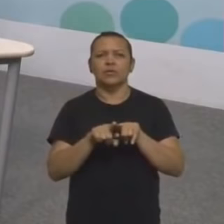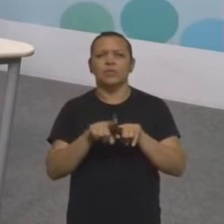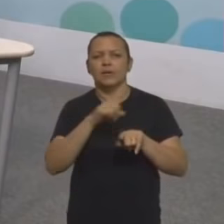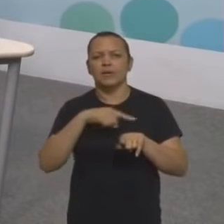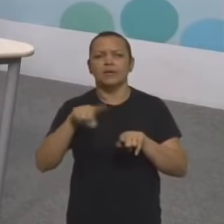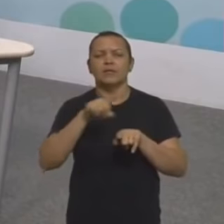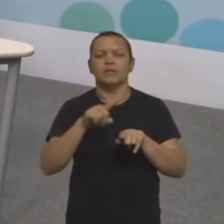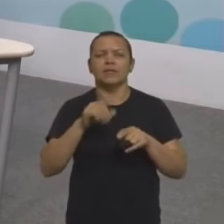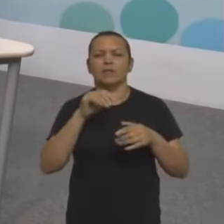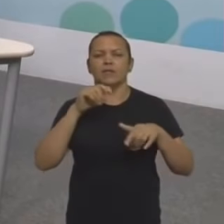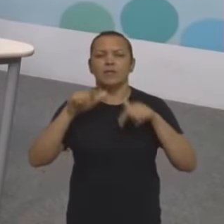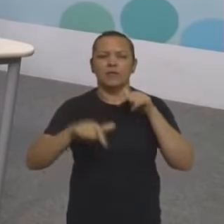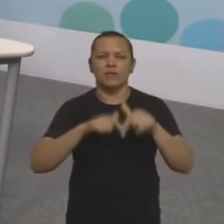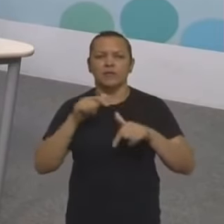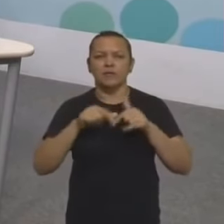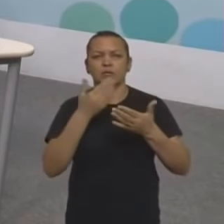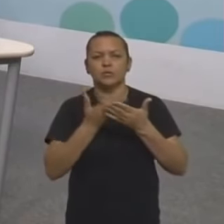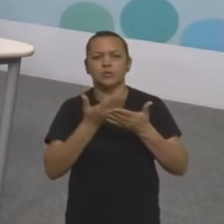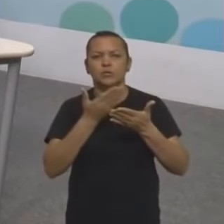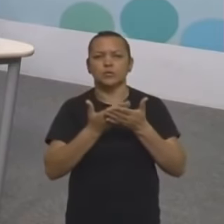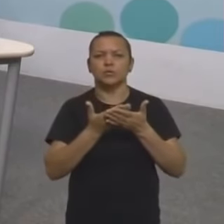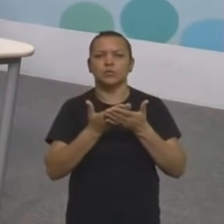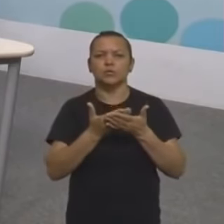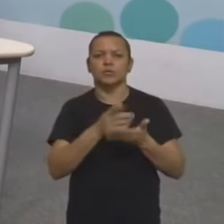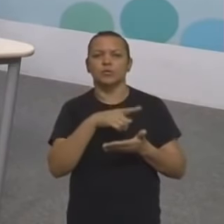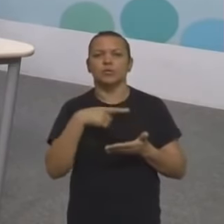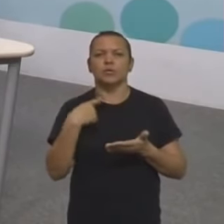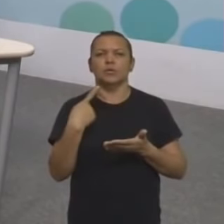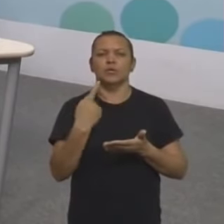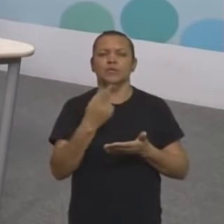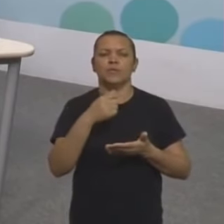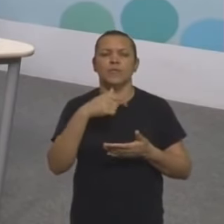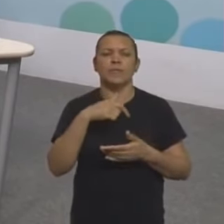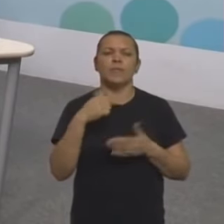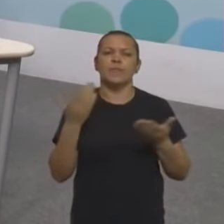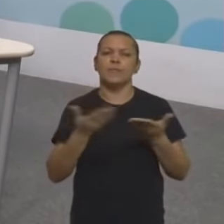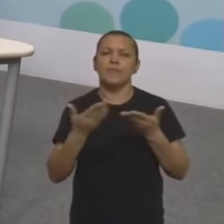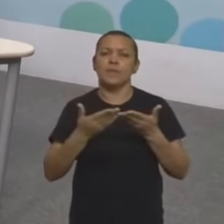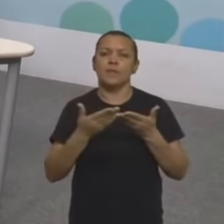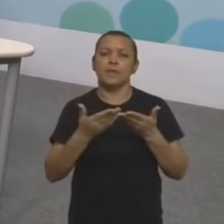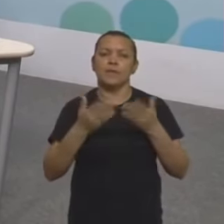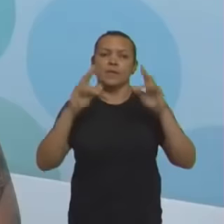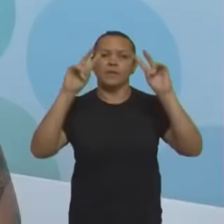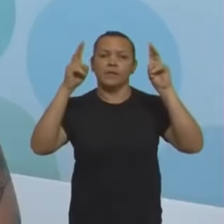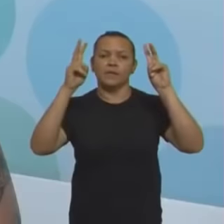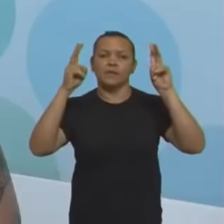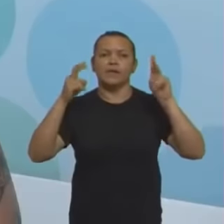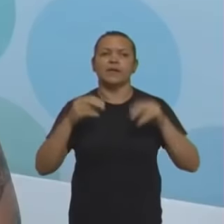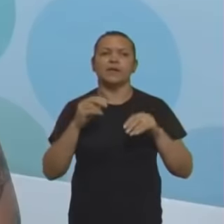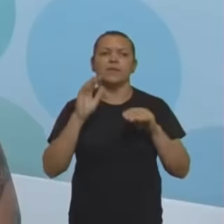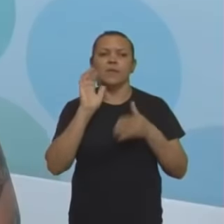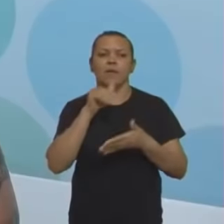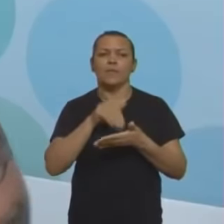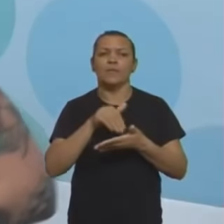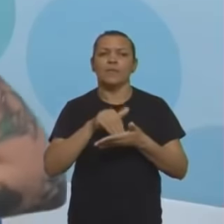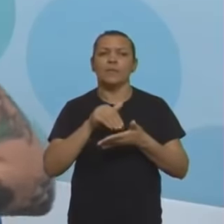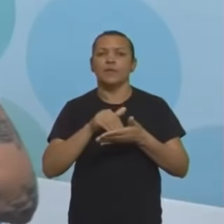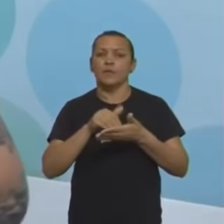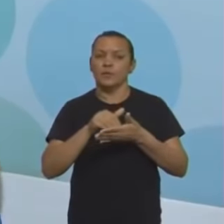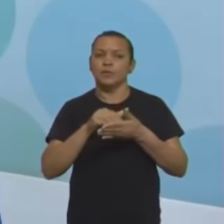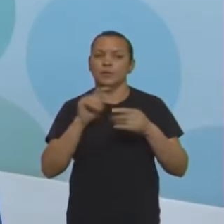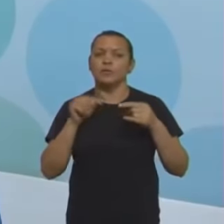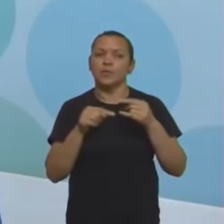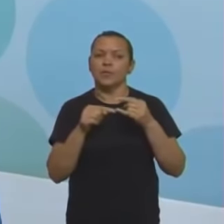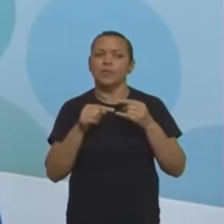uma tarde de estudos aí. Bom, hoje a gente vai tratar do último